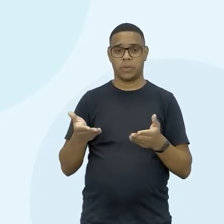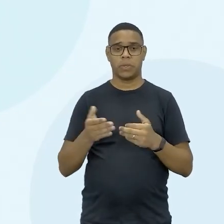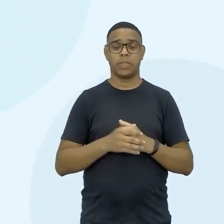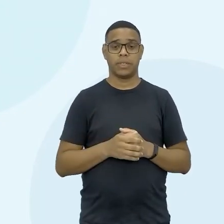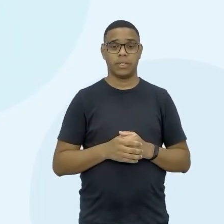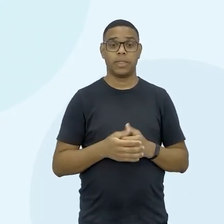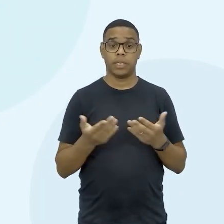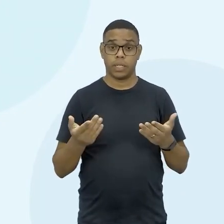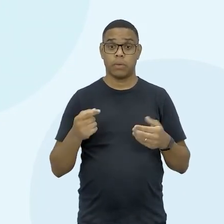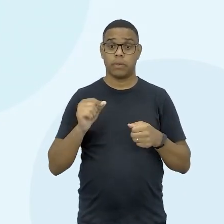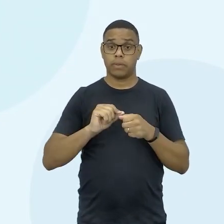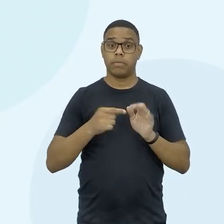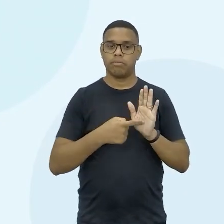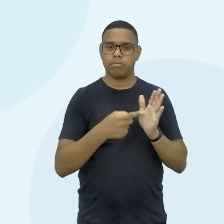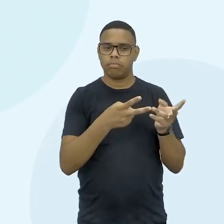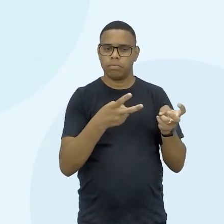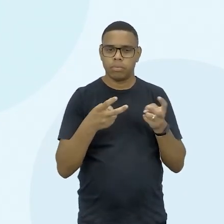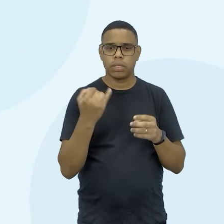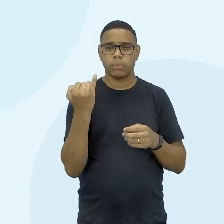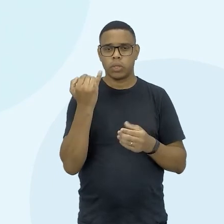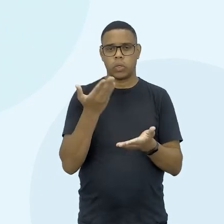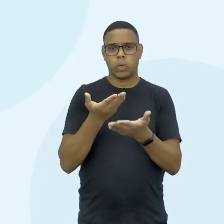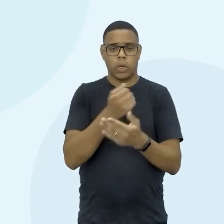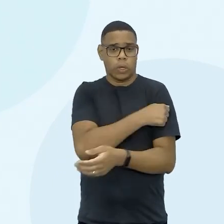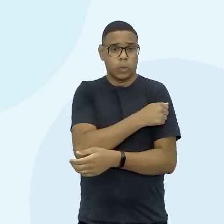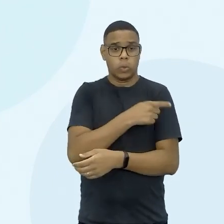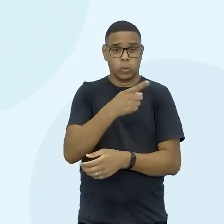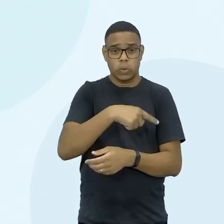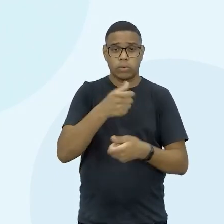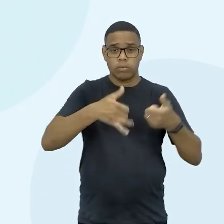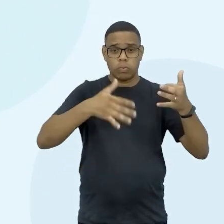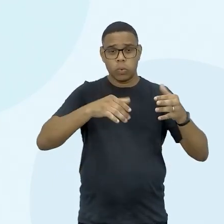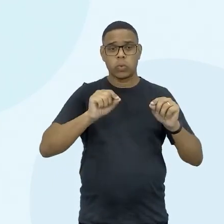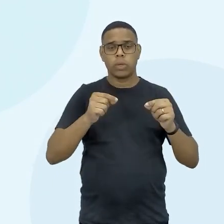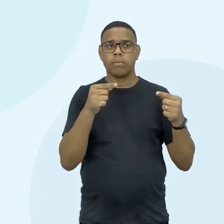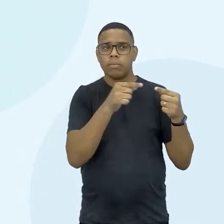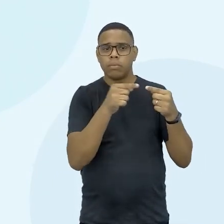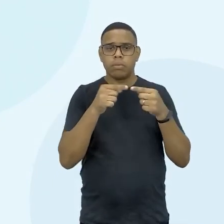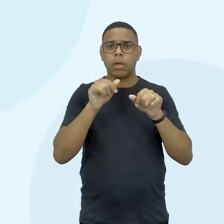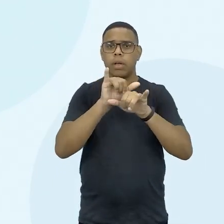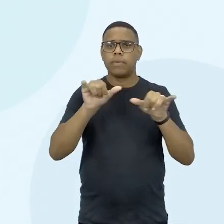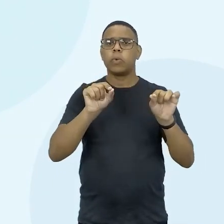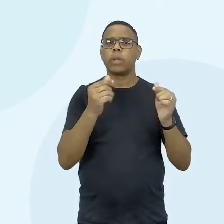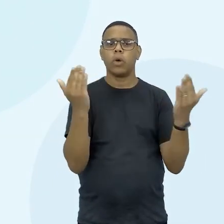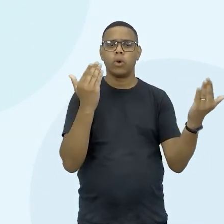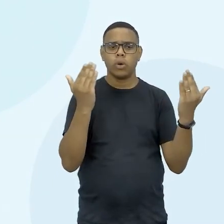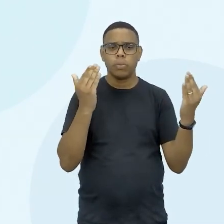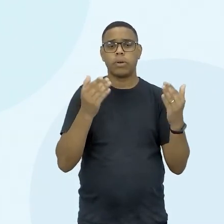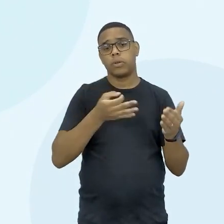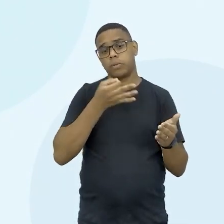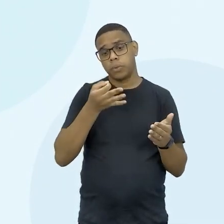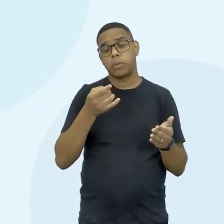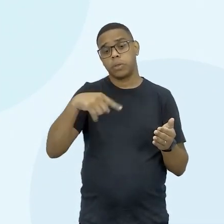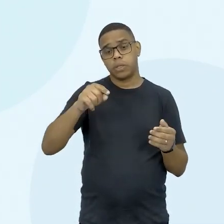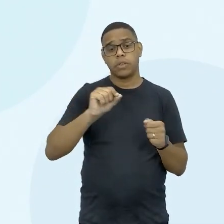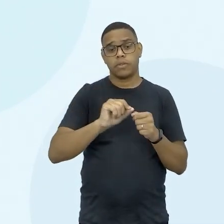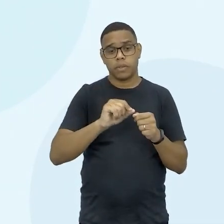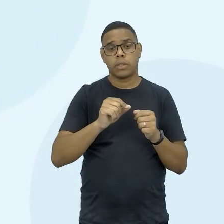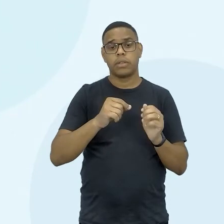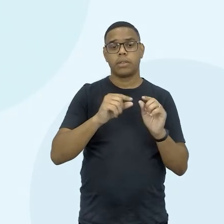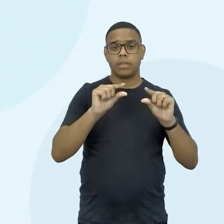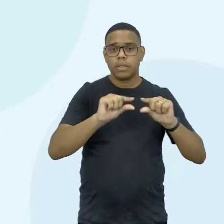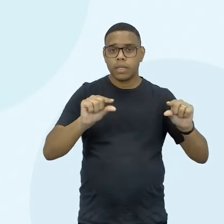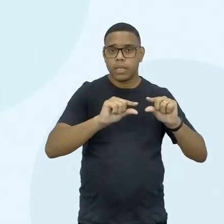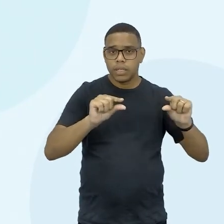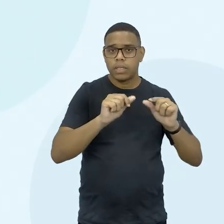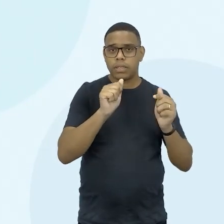aqui. Durante a realização da amostra, é importante que os estudantes deixem claras essas relações ao público. Como sugestão, podem ser feitas pequenas legendas